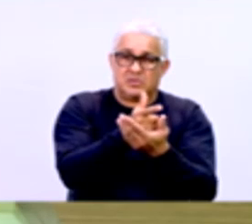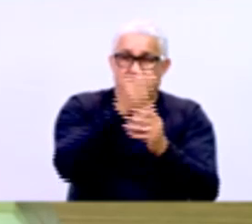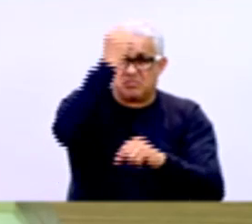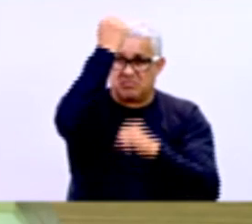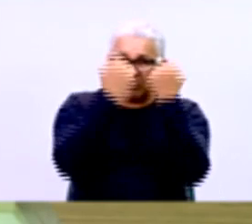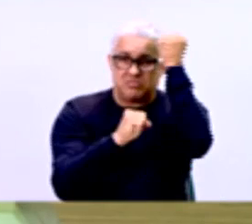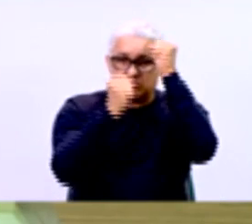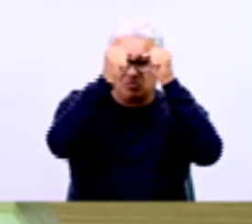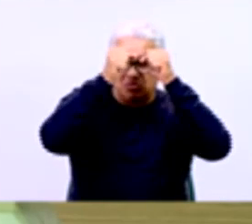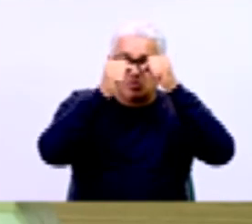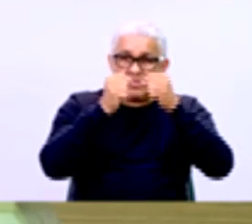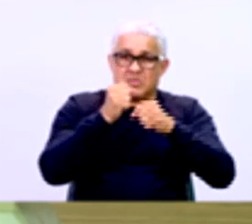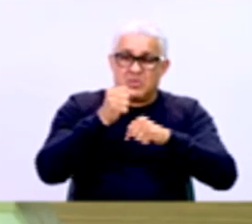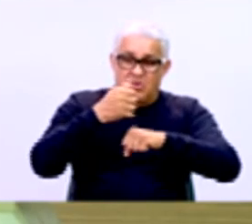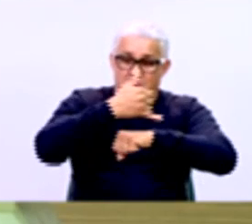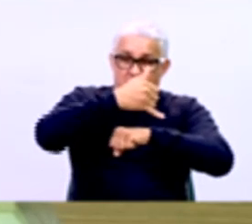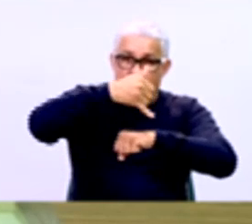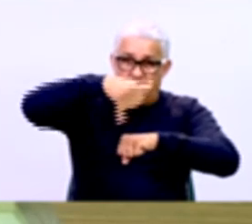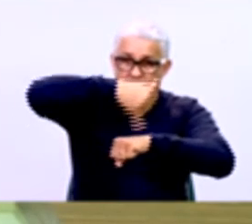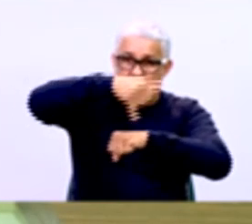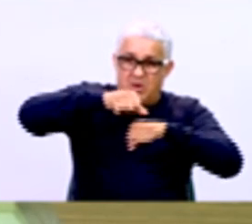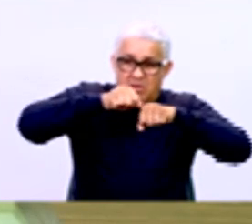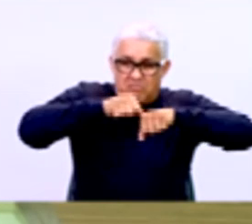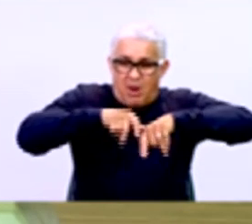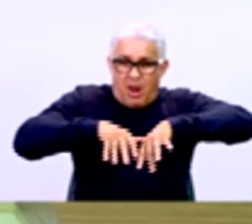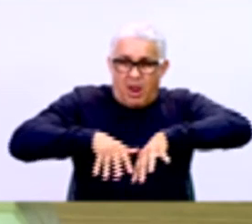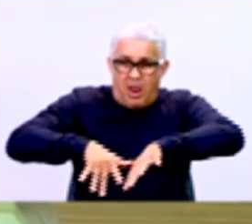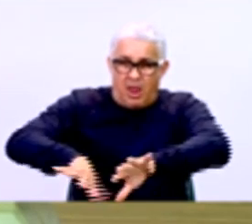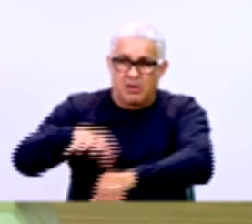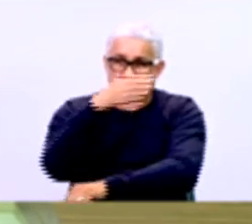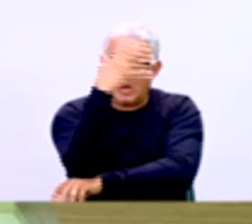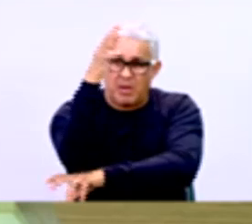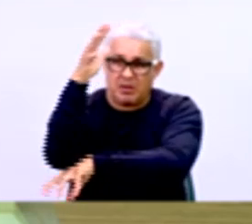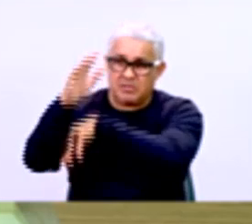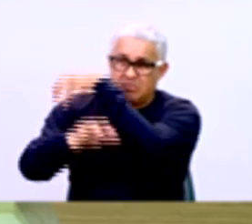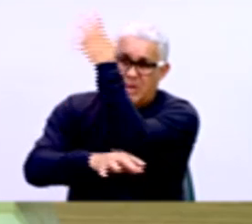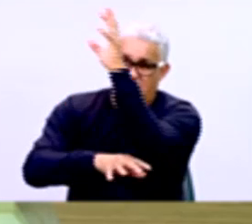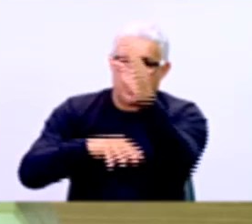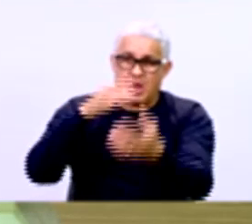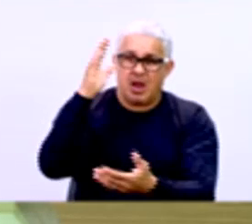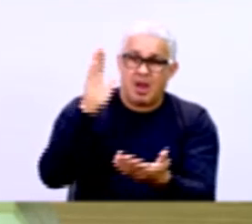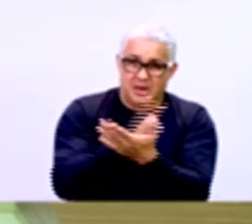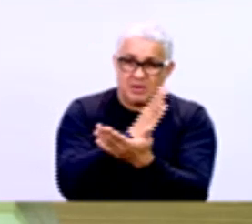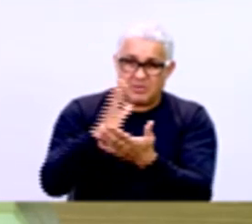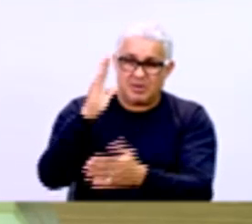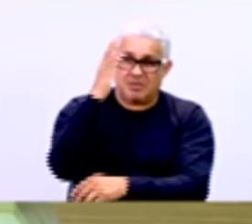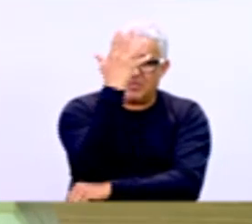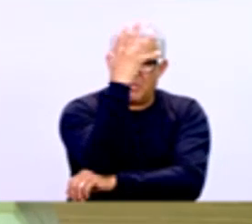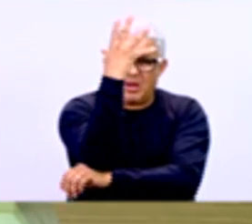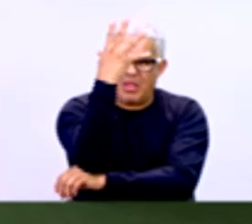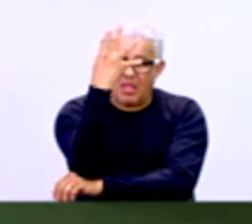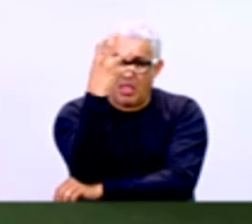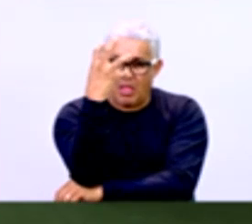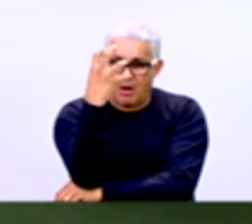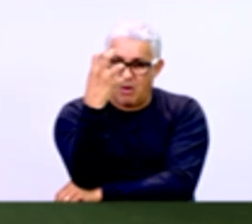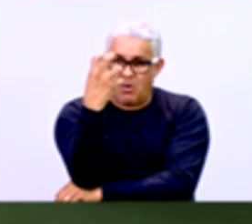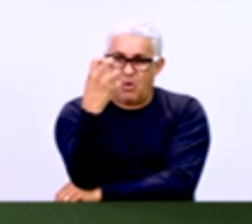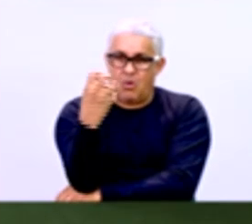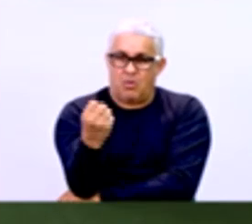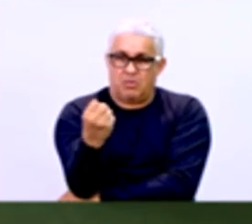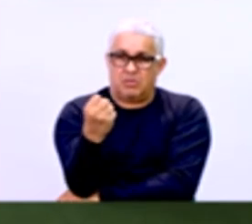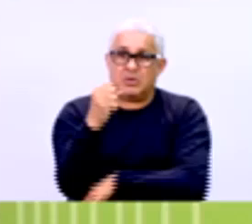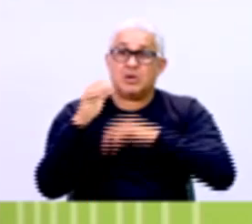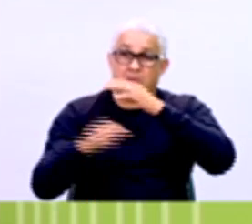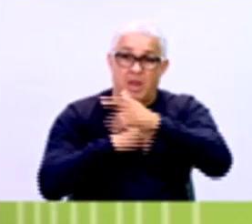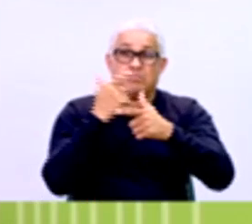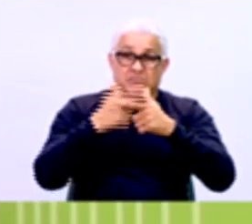destruindo a parte de floresta. E houve uma pressão dos clientes de forma que ela teve que deixar de comprar aquele óleo. Certo.